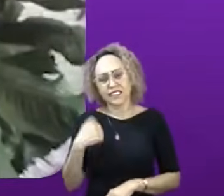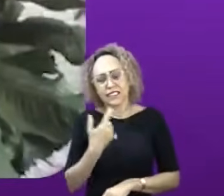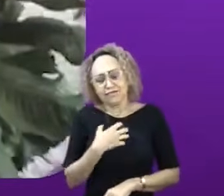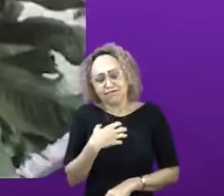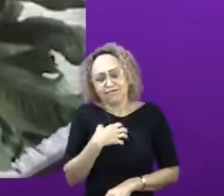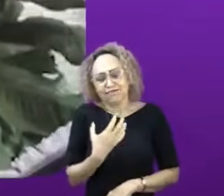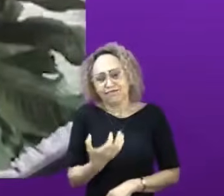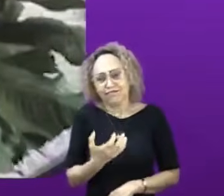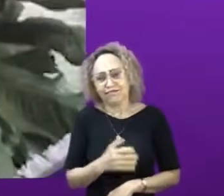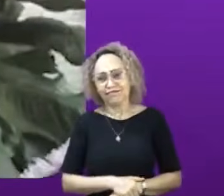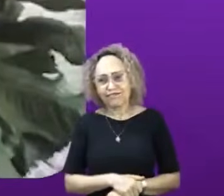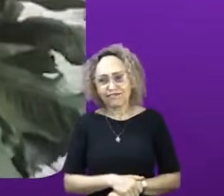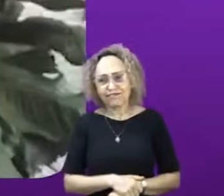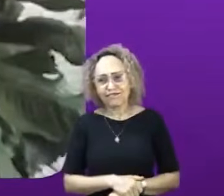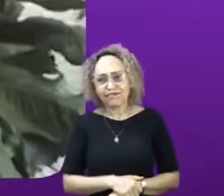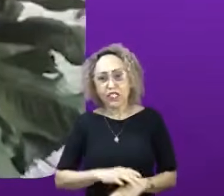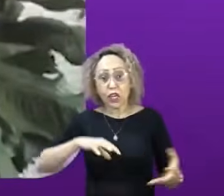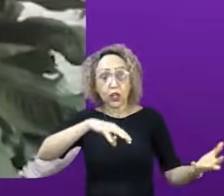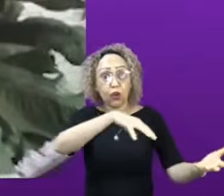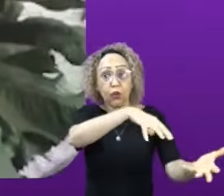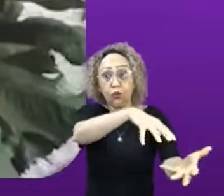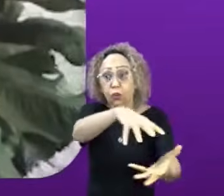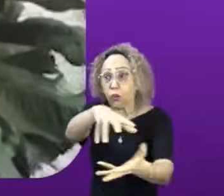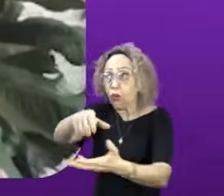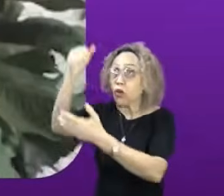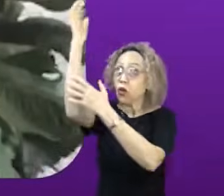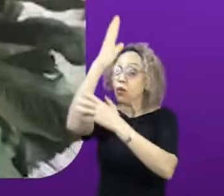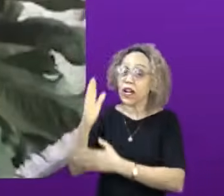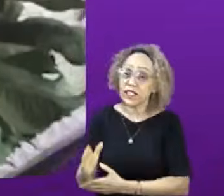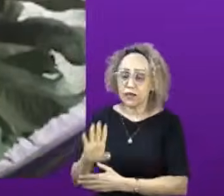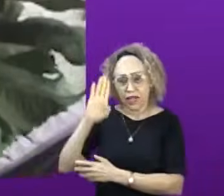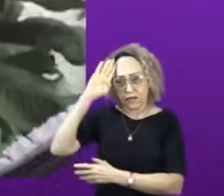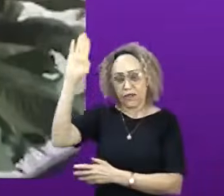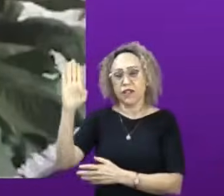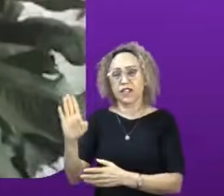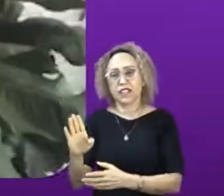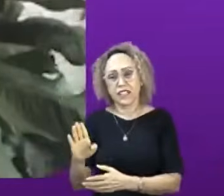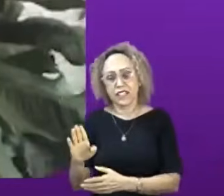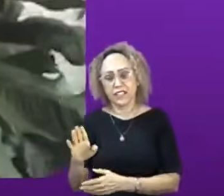muito que o resto do mundo, que o resto do Brasil, principalmente,